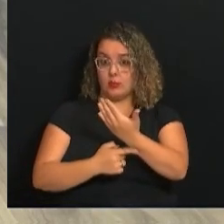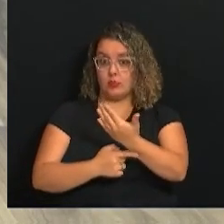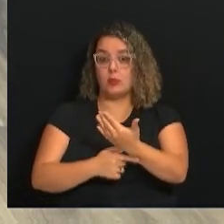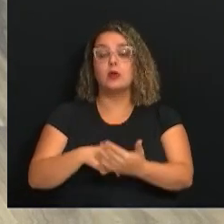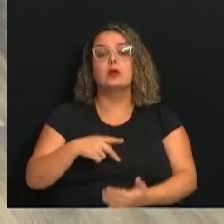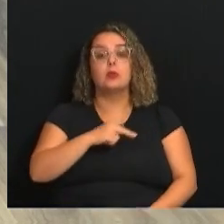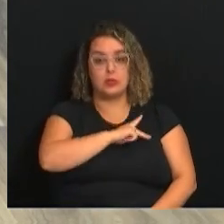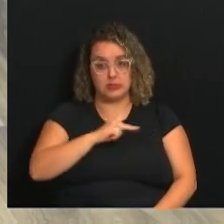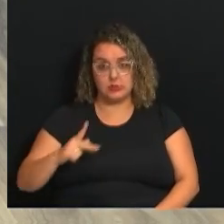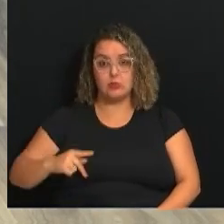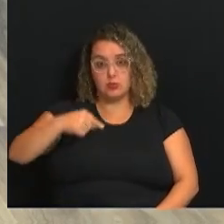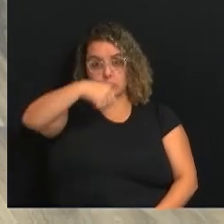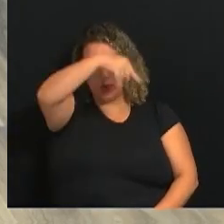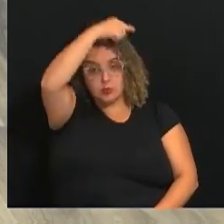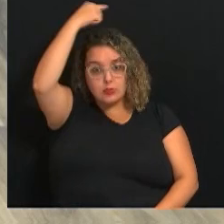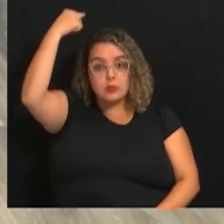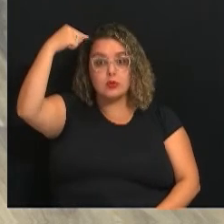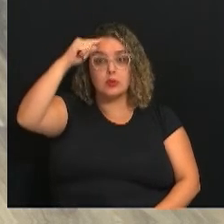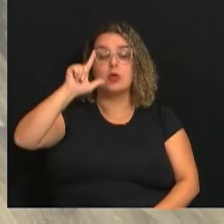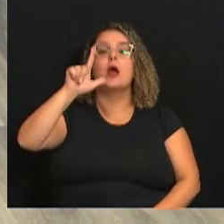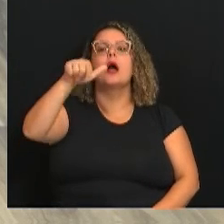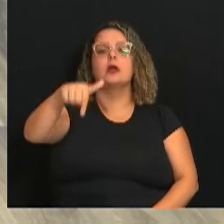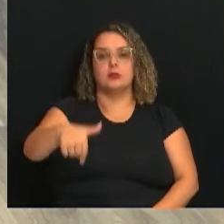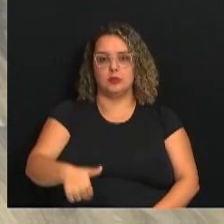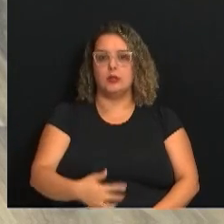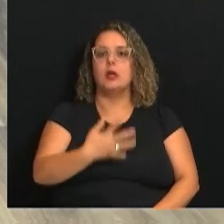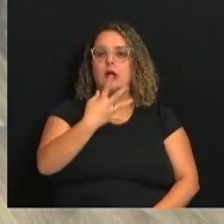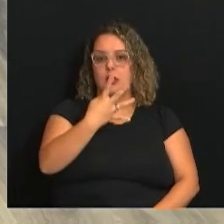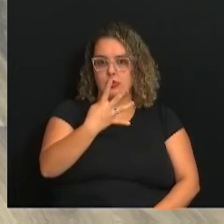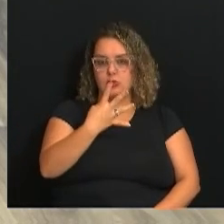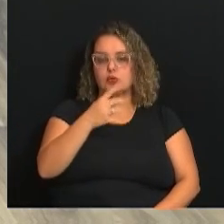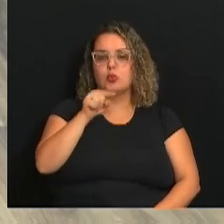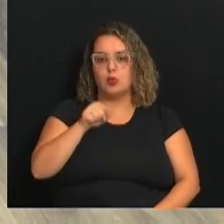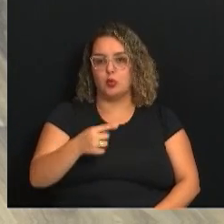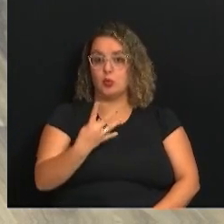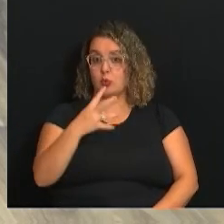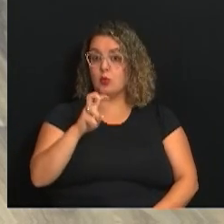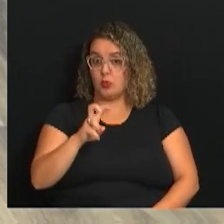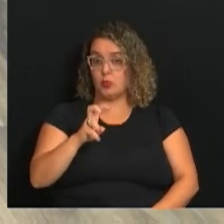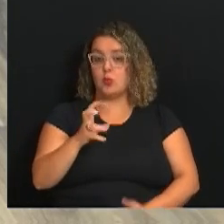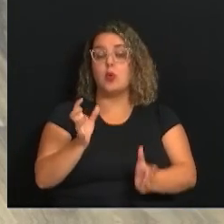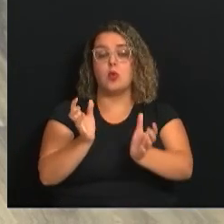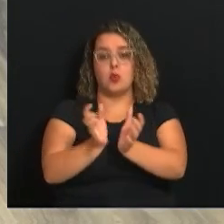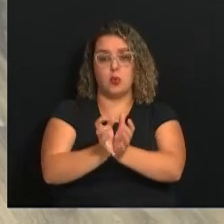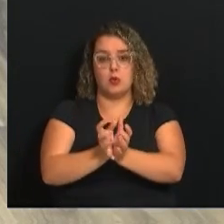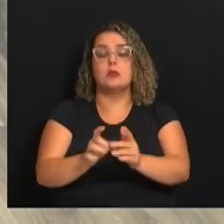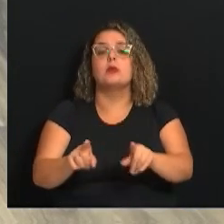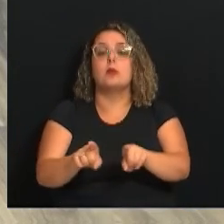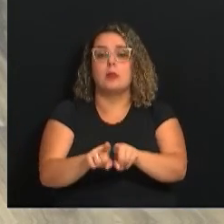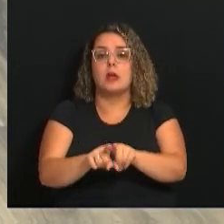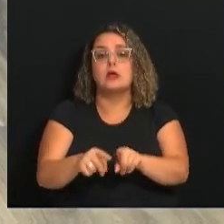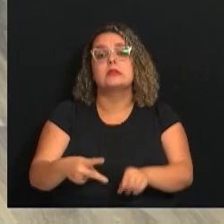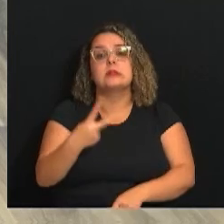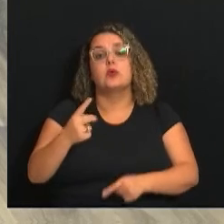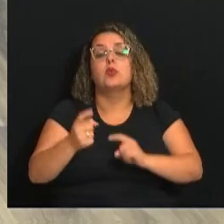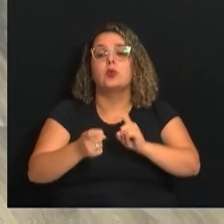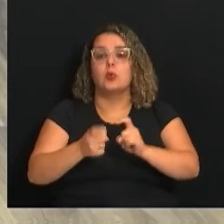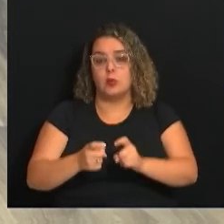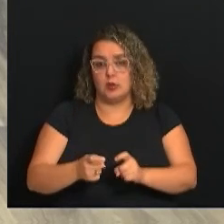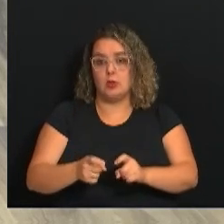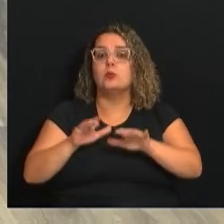que tem algum tipo de poeira, alguma fumaça, algum fator que desencadeia essa tosse nele, essas crises, é um fator